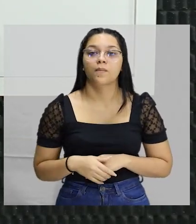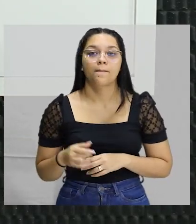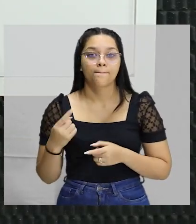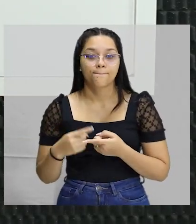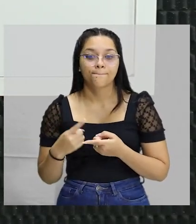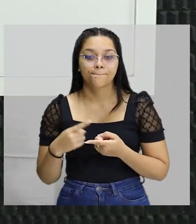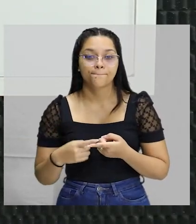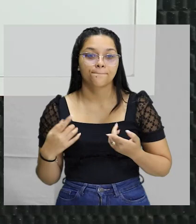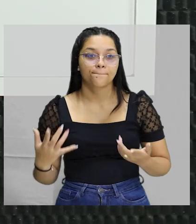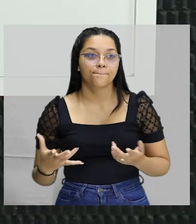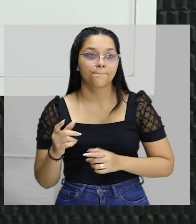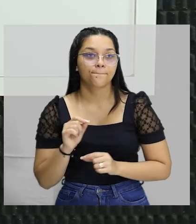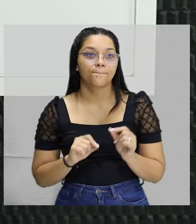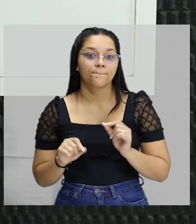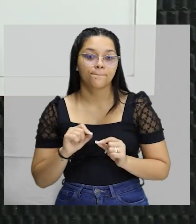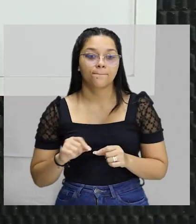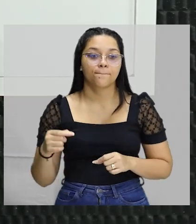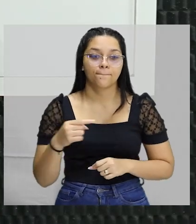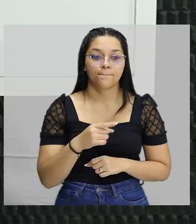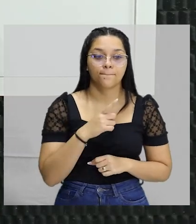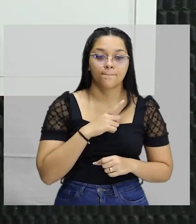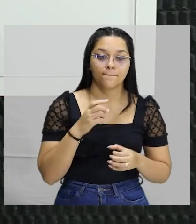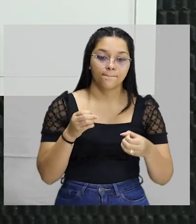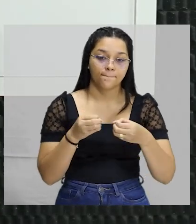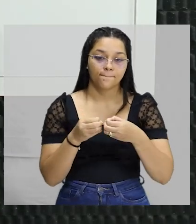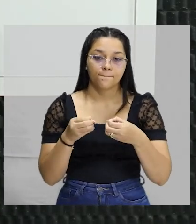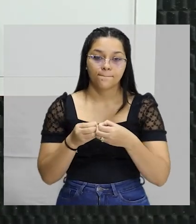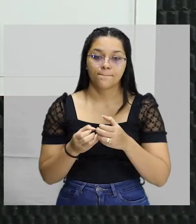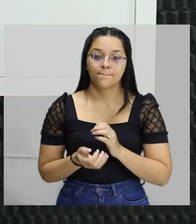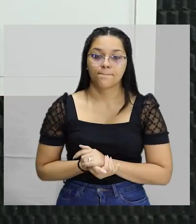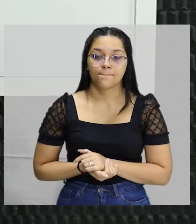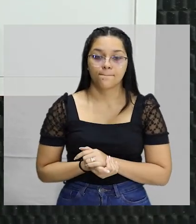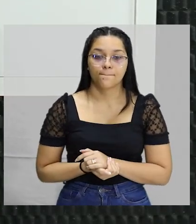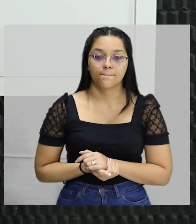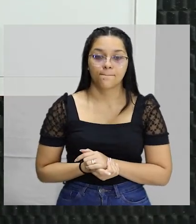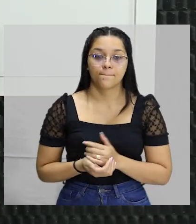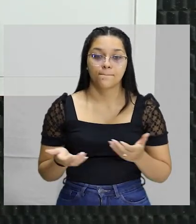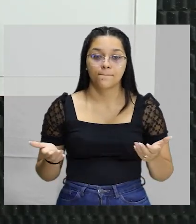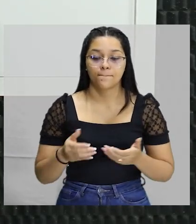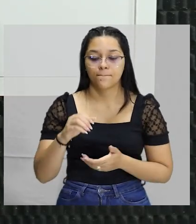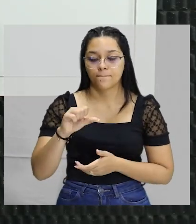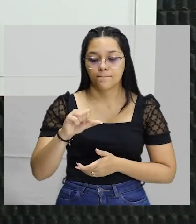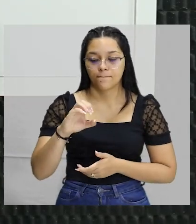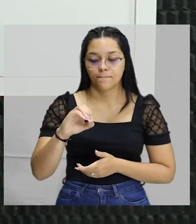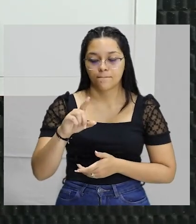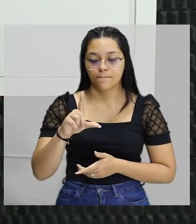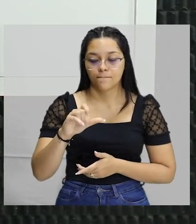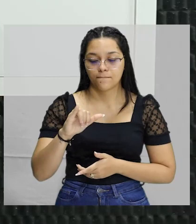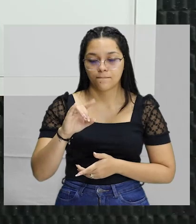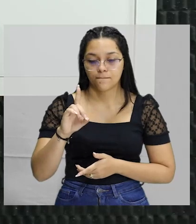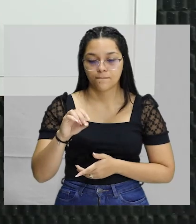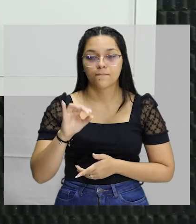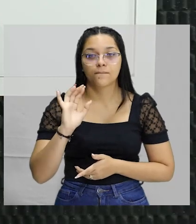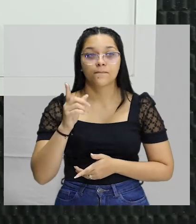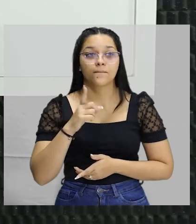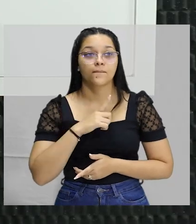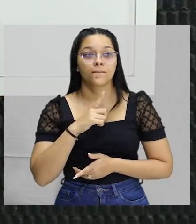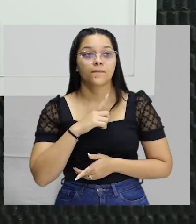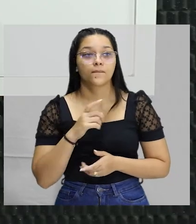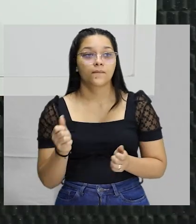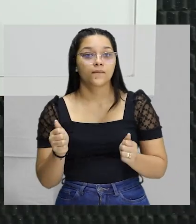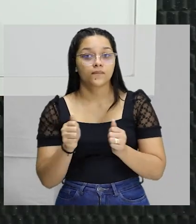as moléculas estão ali mais próximas. No meio sólido, que as moléculas estão